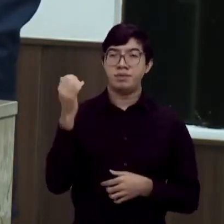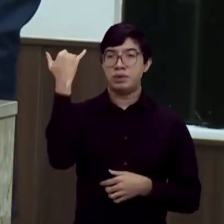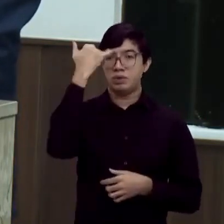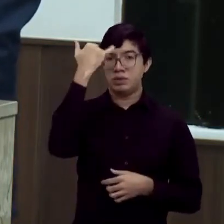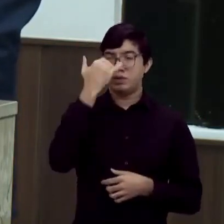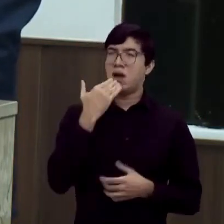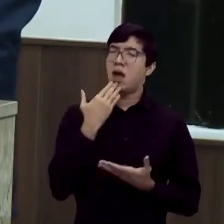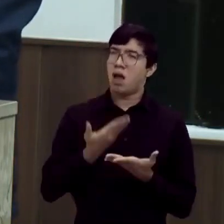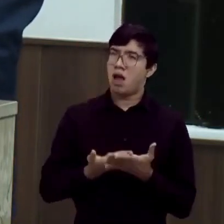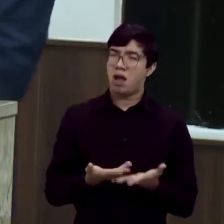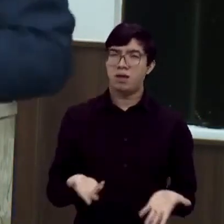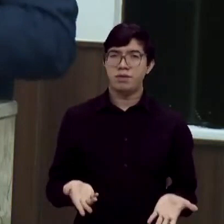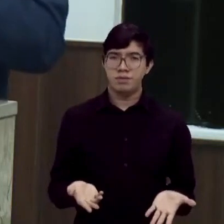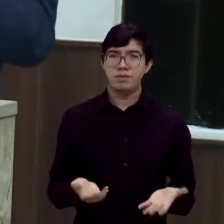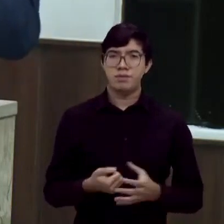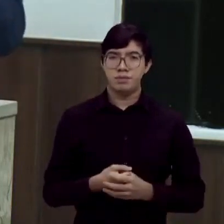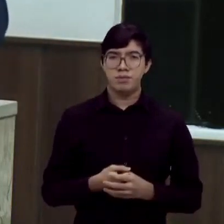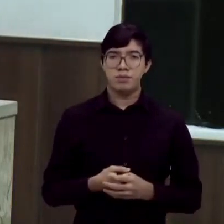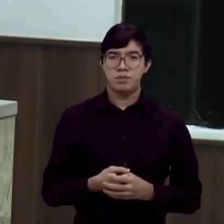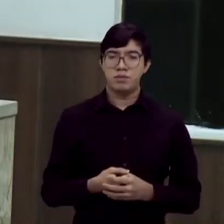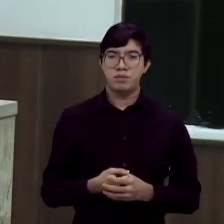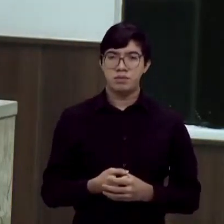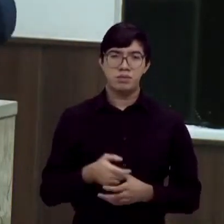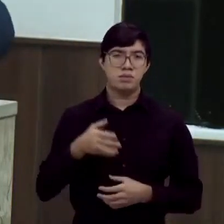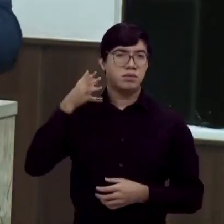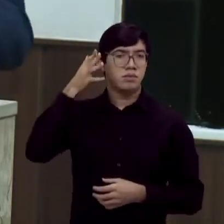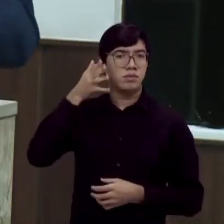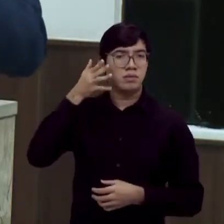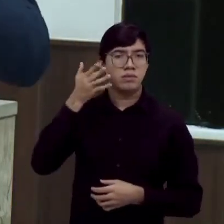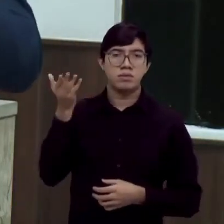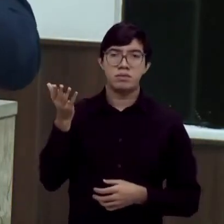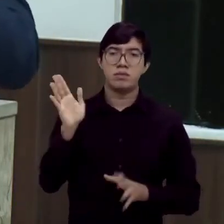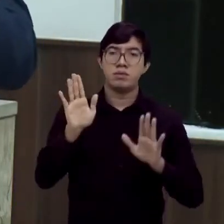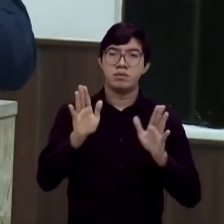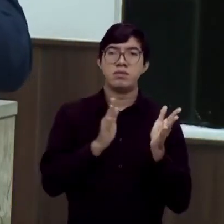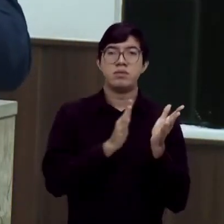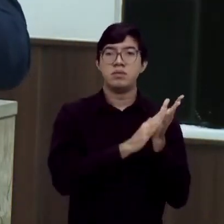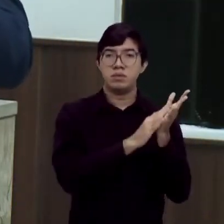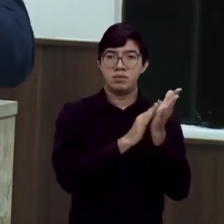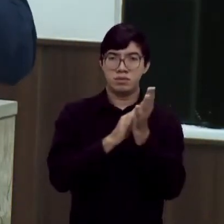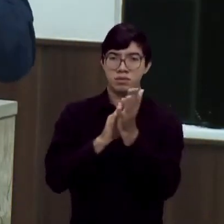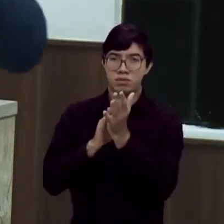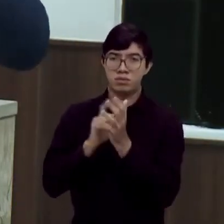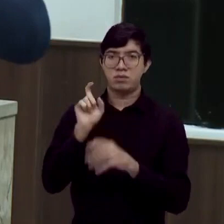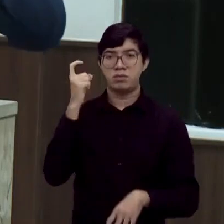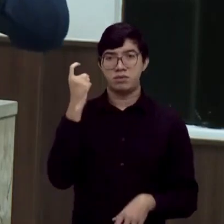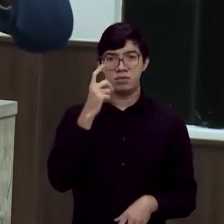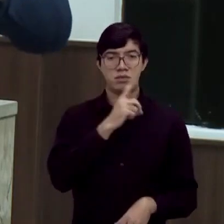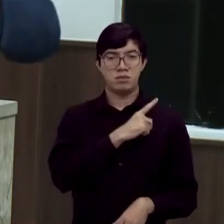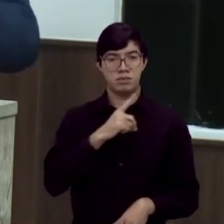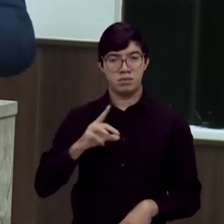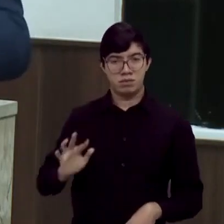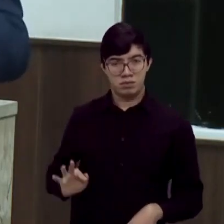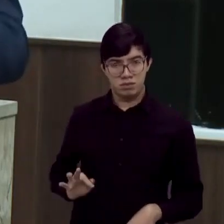Brise. Por quê? Primeiro eu quero parabenizar toda a história do ex-deputado federal, para mim eterno